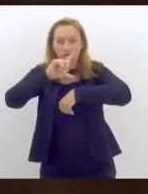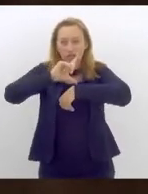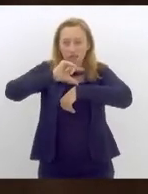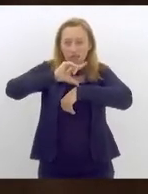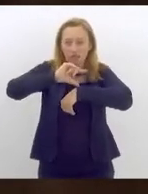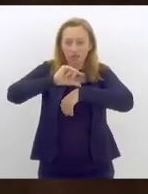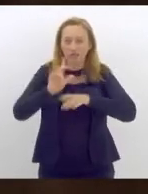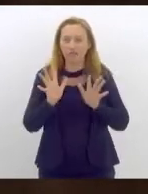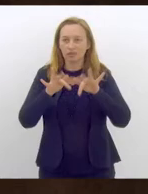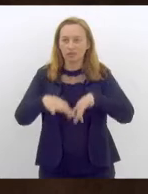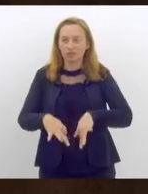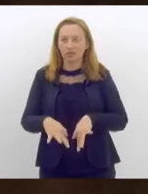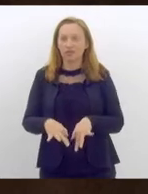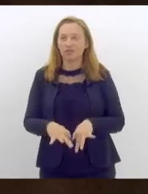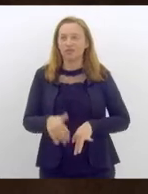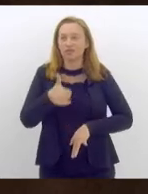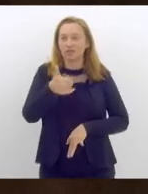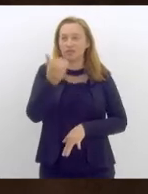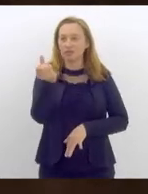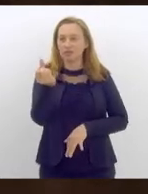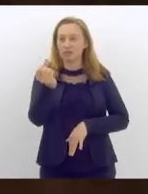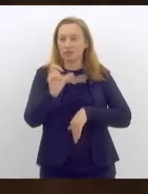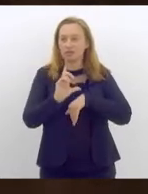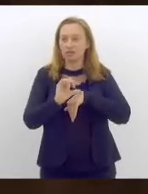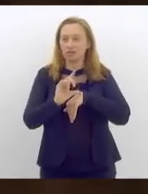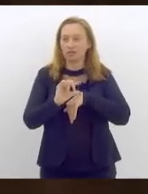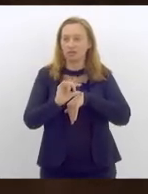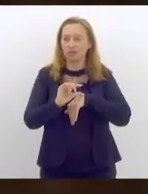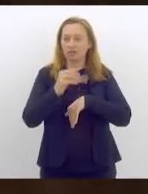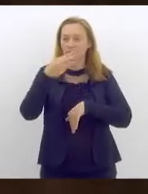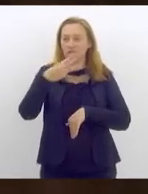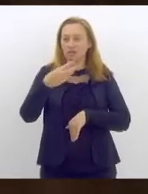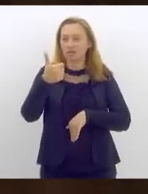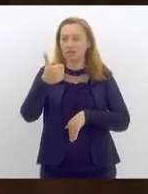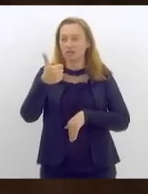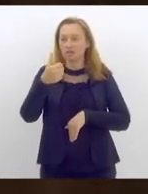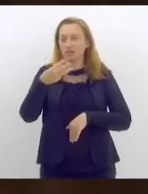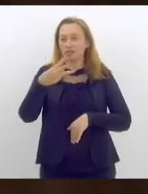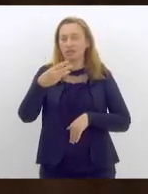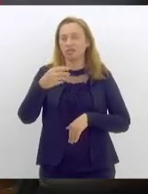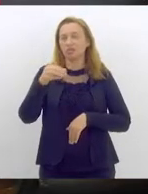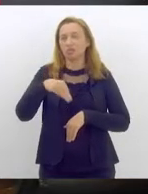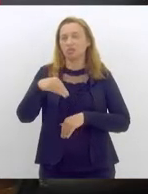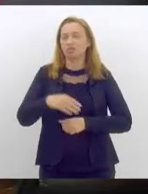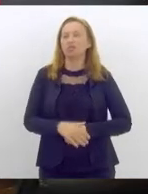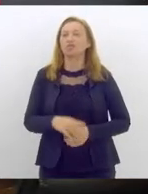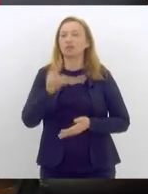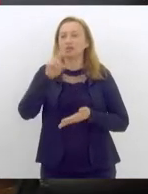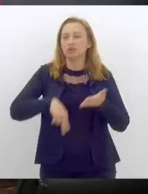horas encerrou suas 16 horas e 13 minutos